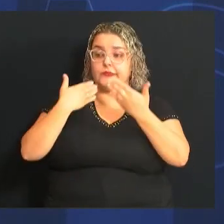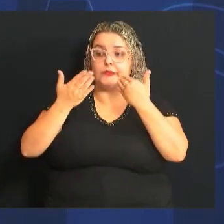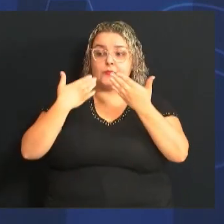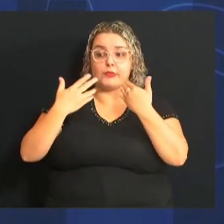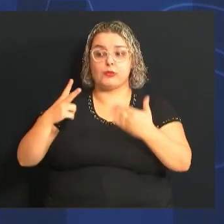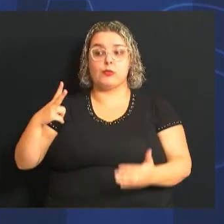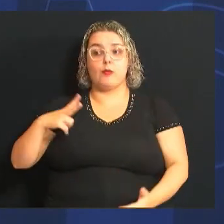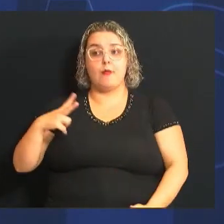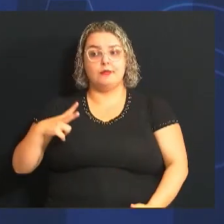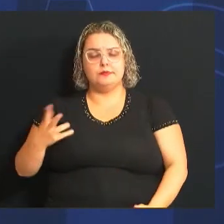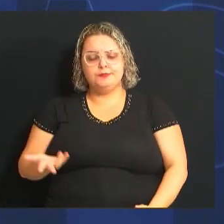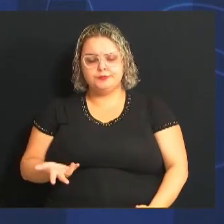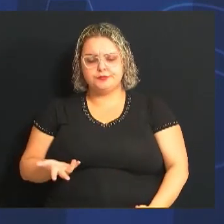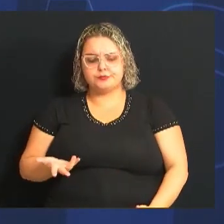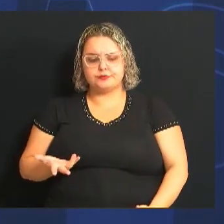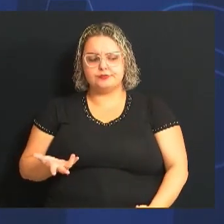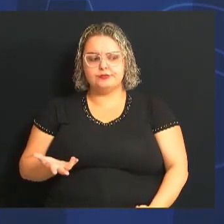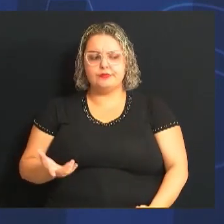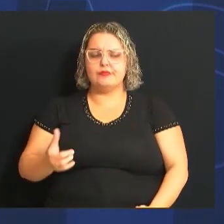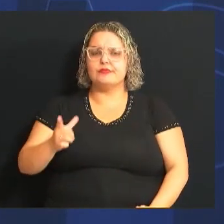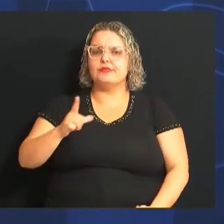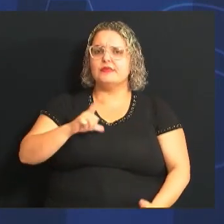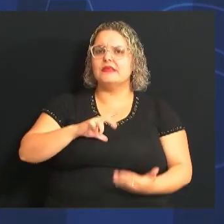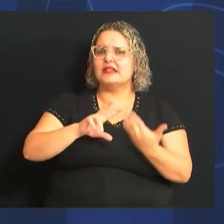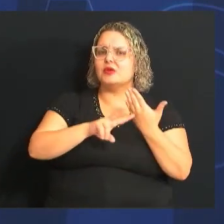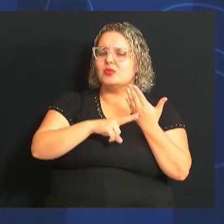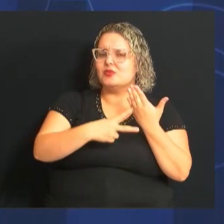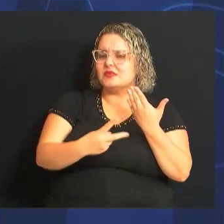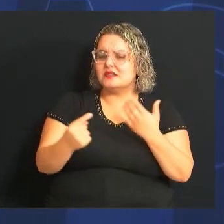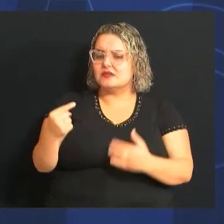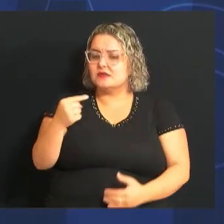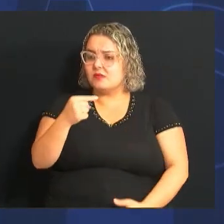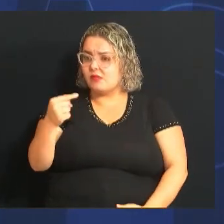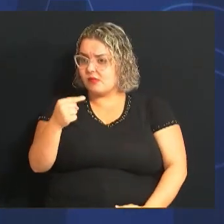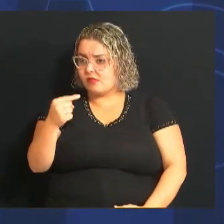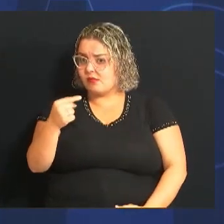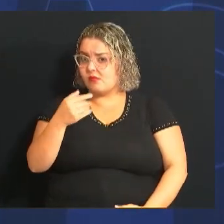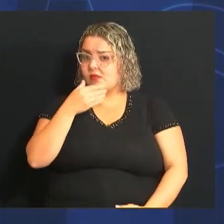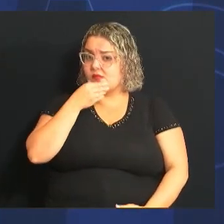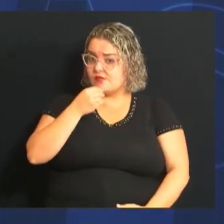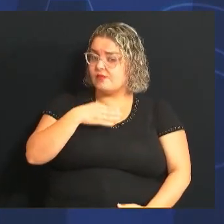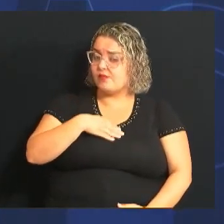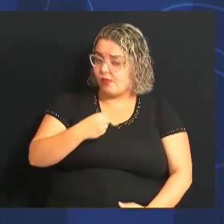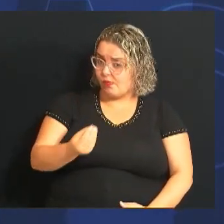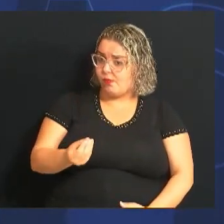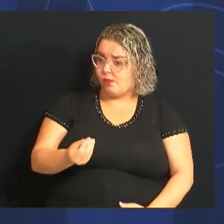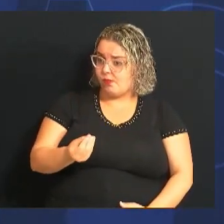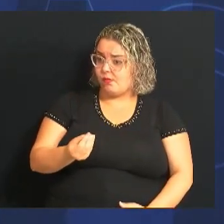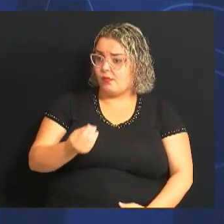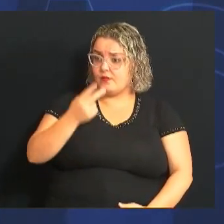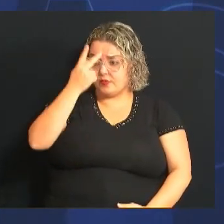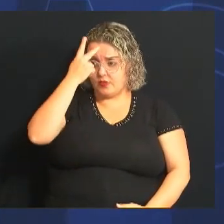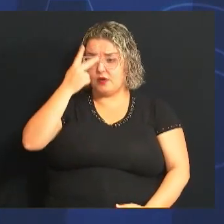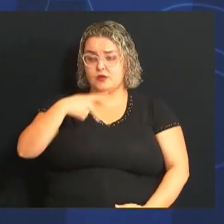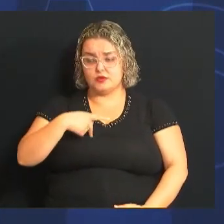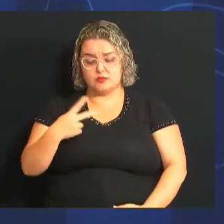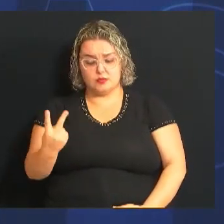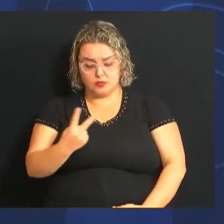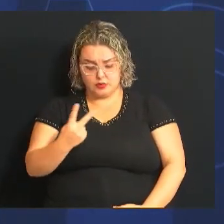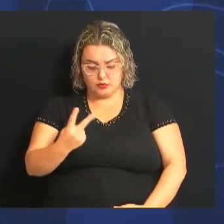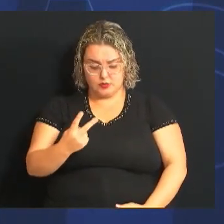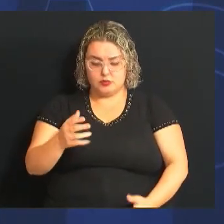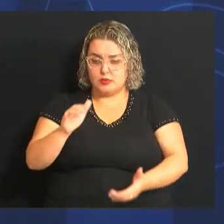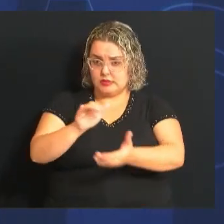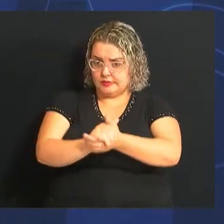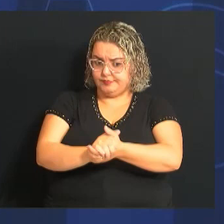privadas, será que traz consequências negativas aos filhos e a eles próprios? Será que isso